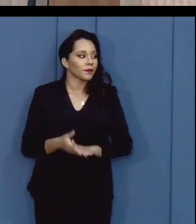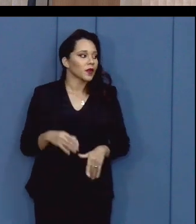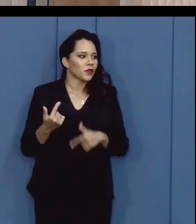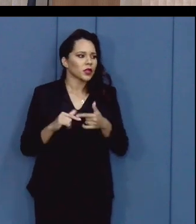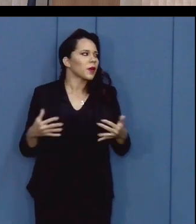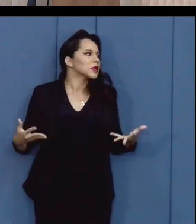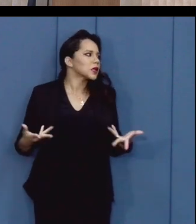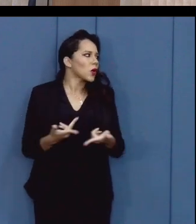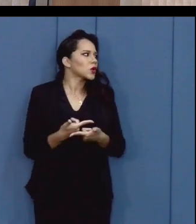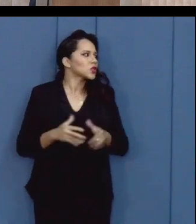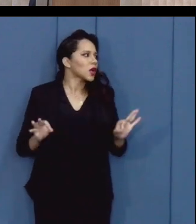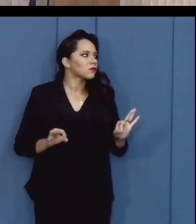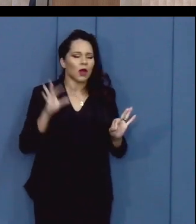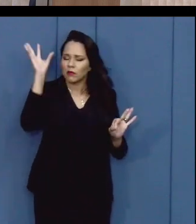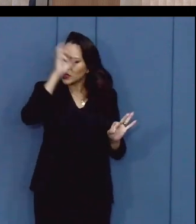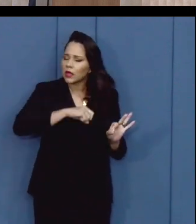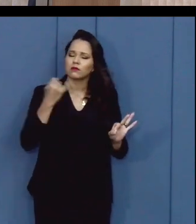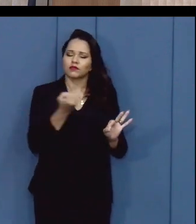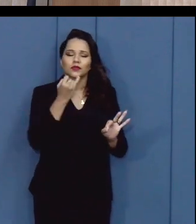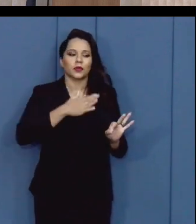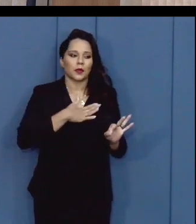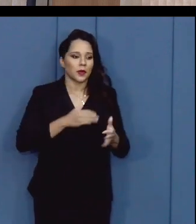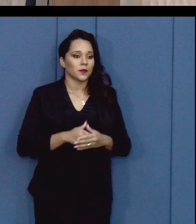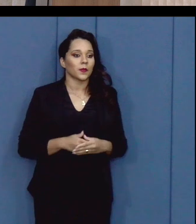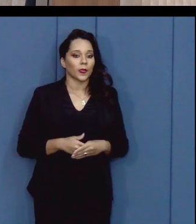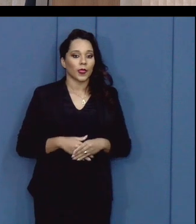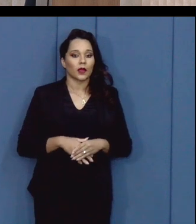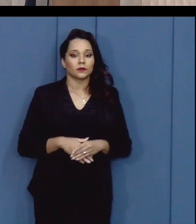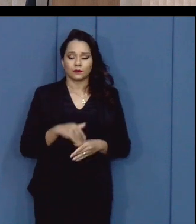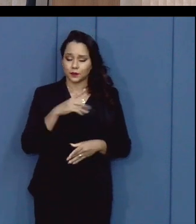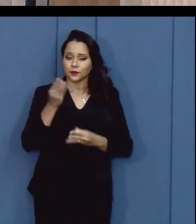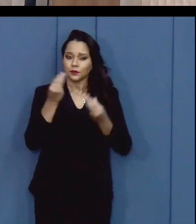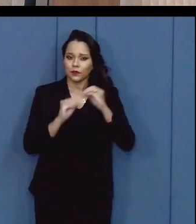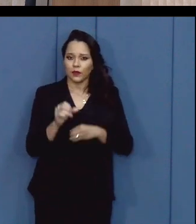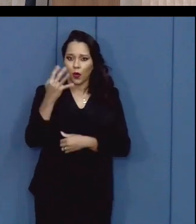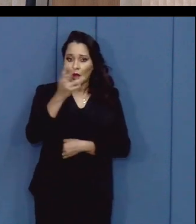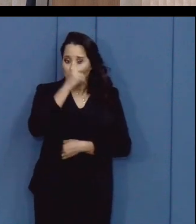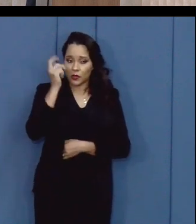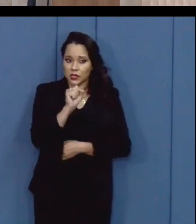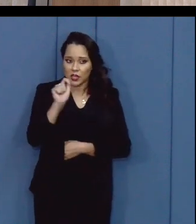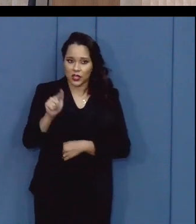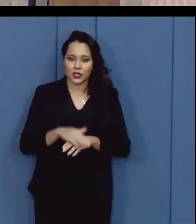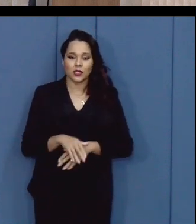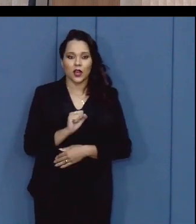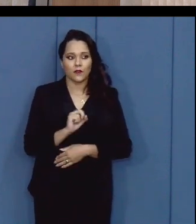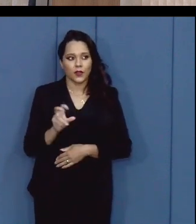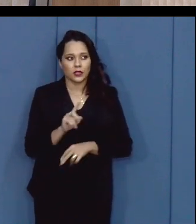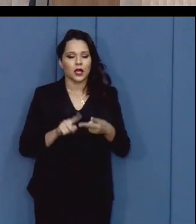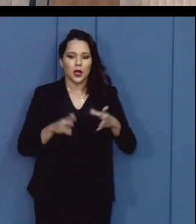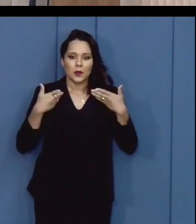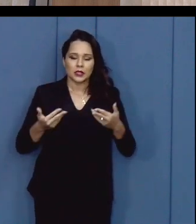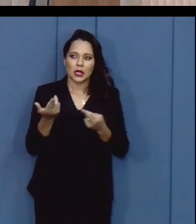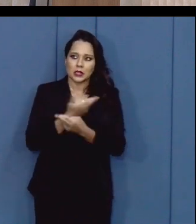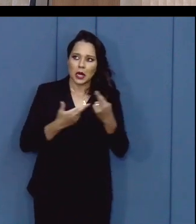trabalho extraordinário, um grande aprendizado para mim. Nós estávamos com a composição de 4 agências, né? A Anvisa, o